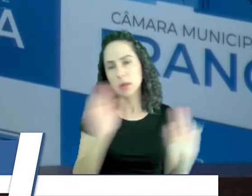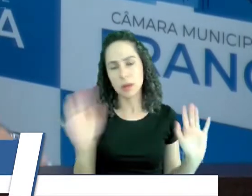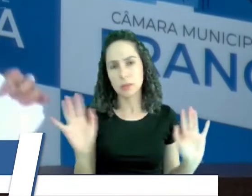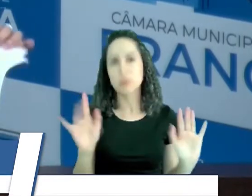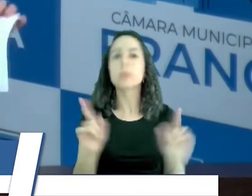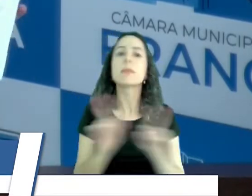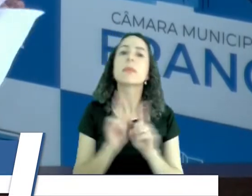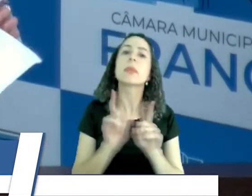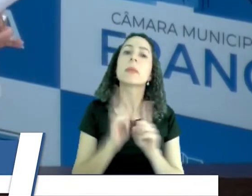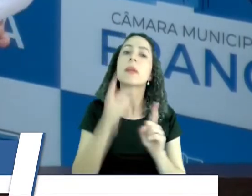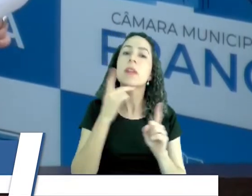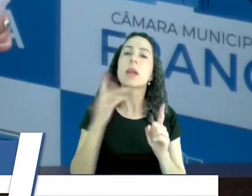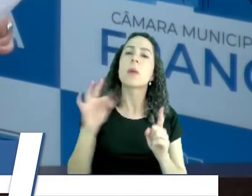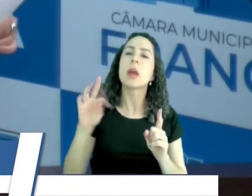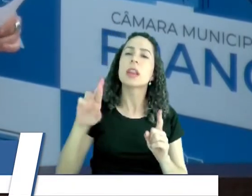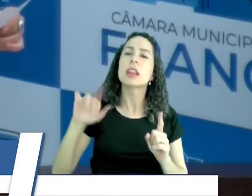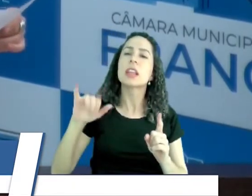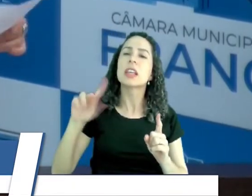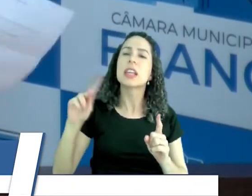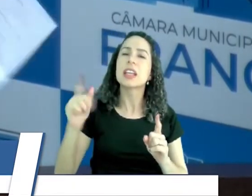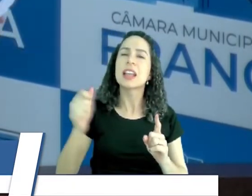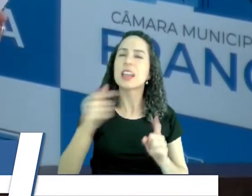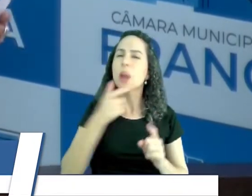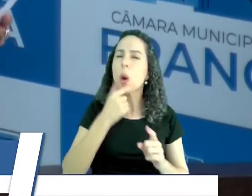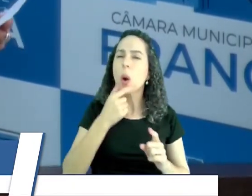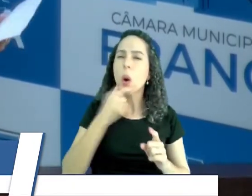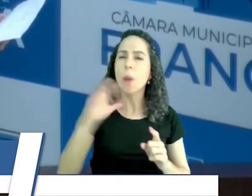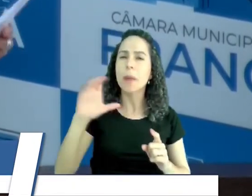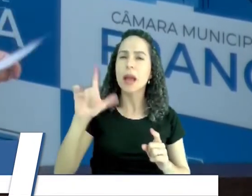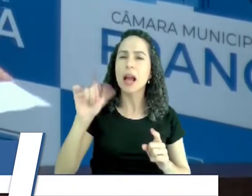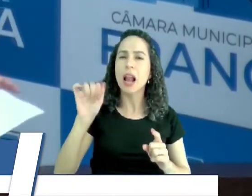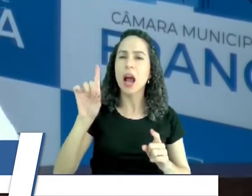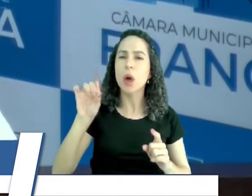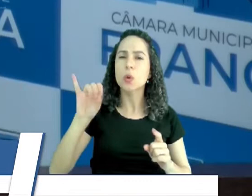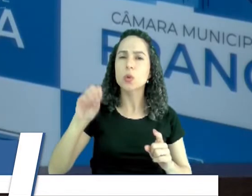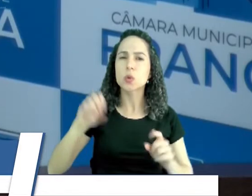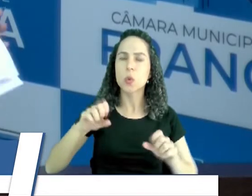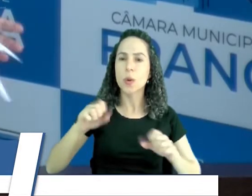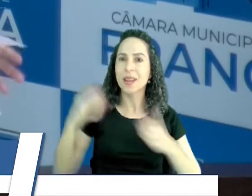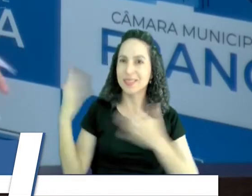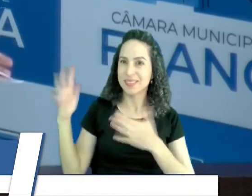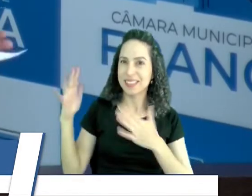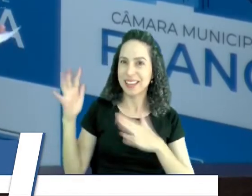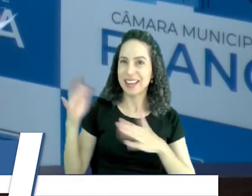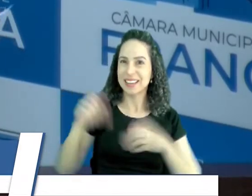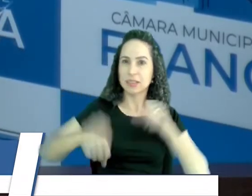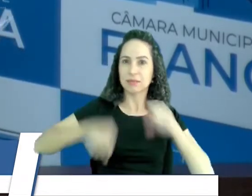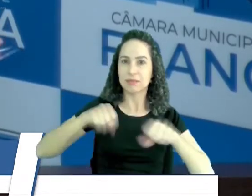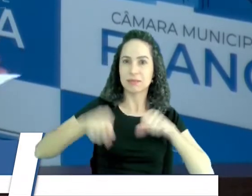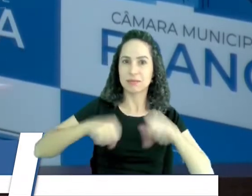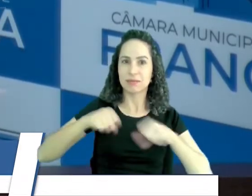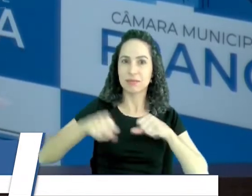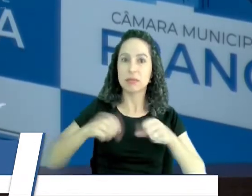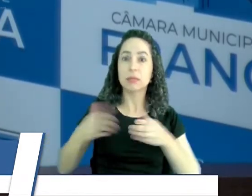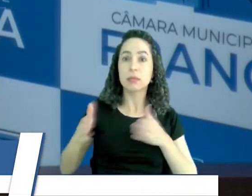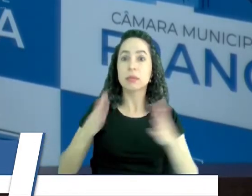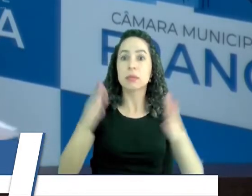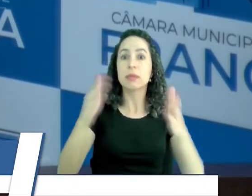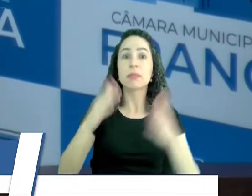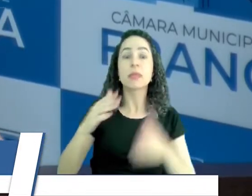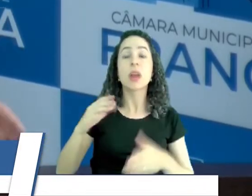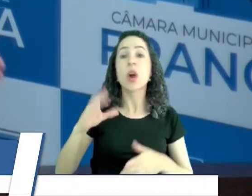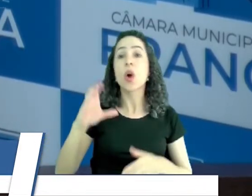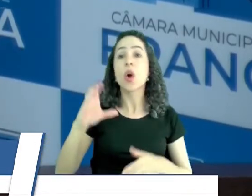as trilhas. Esteve aqui o senhor Cláudio, que foi homenageado. Trilhas. Cicloturismo, uma